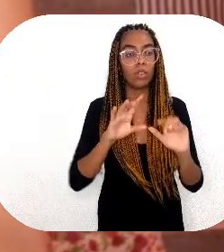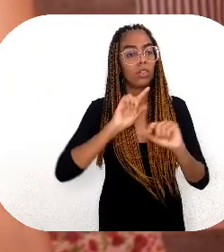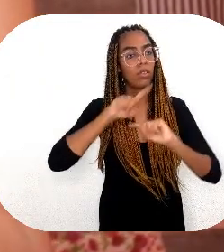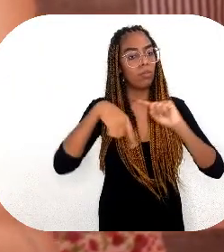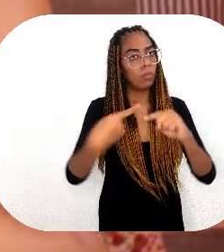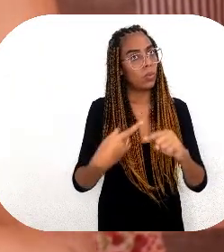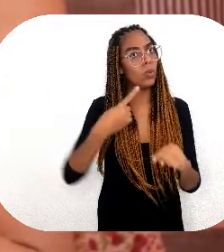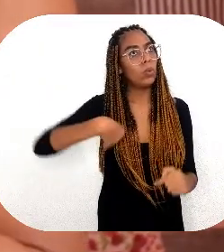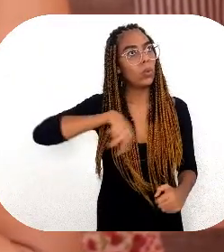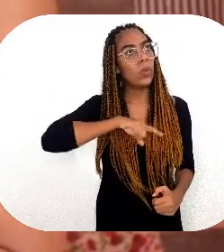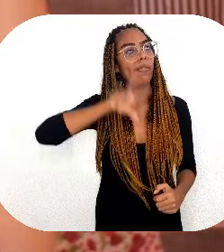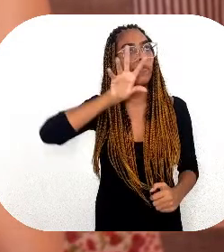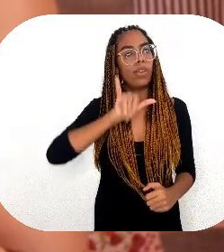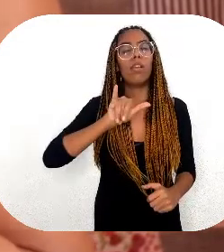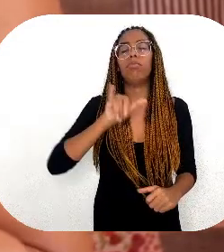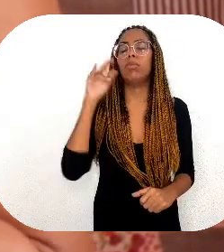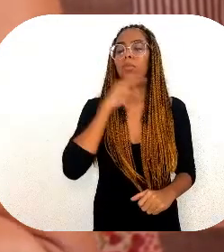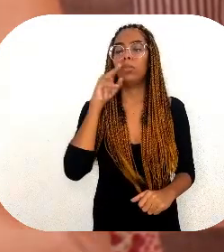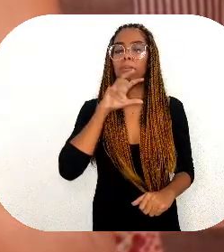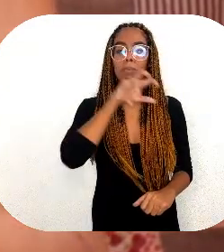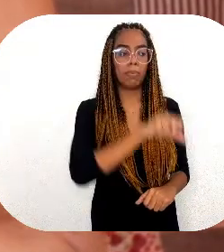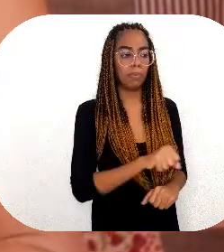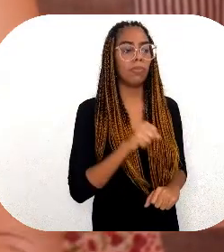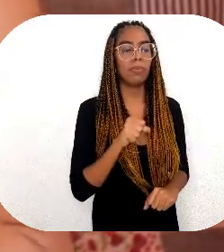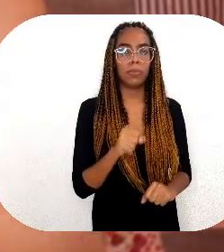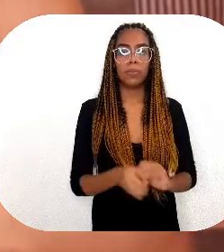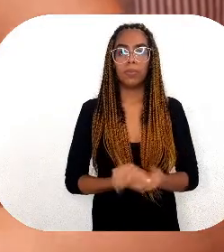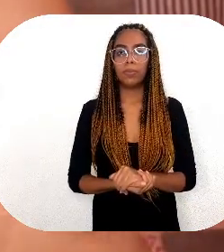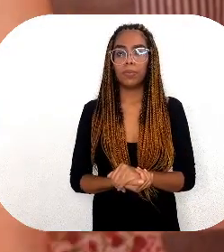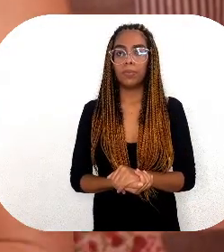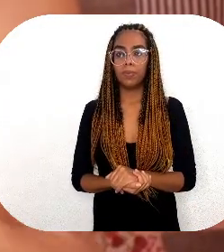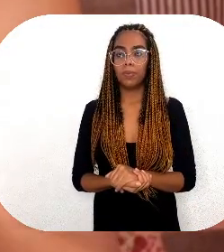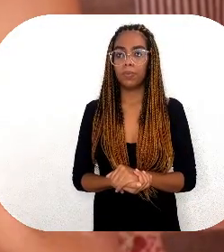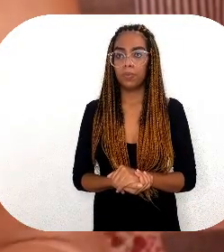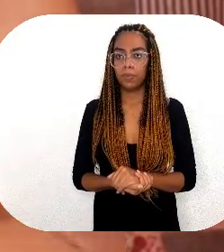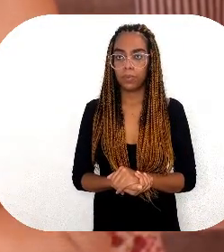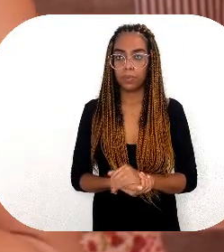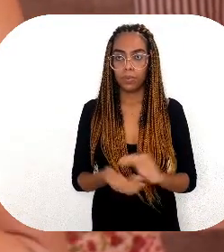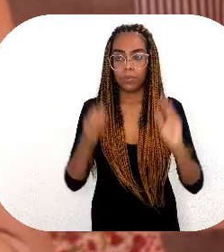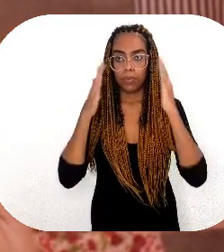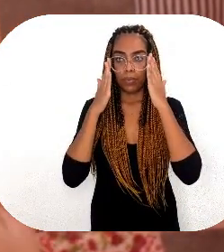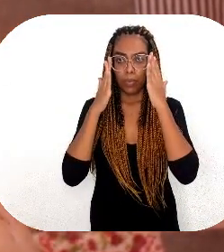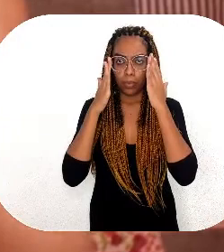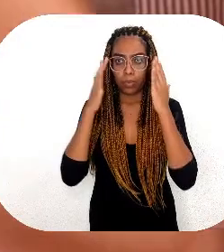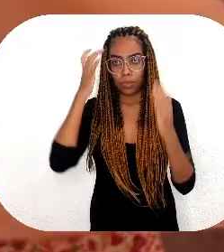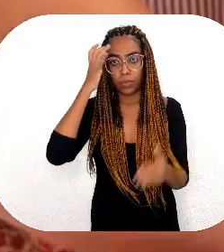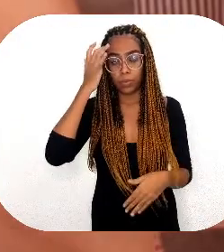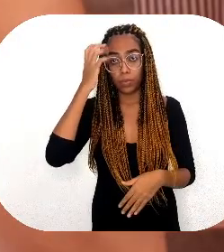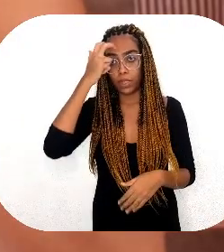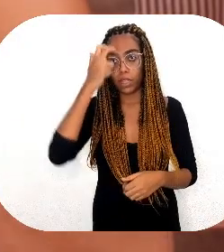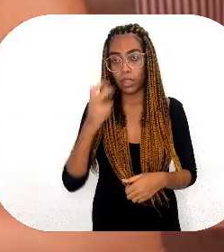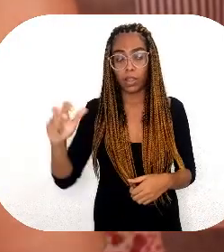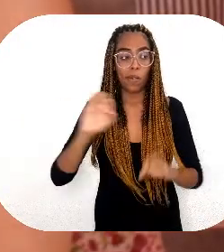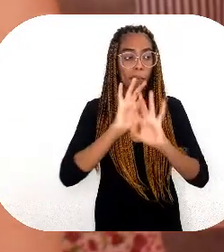dar a seca. Então vamos guardar esse ghee num lugar para depois, na hora da necessidade, a gente poder saborear o